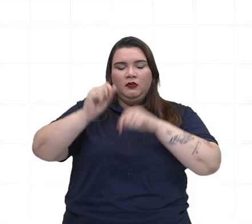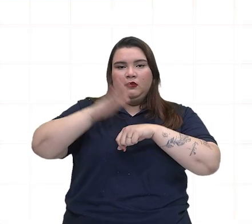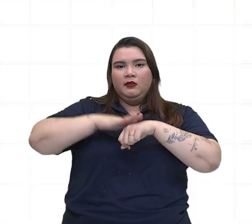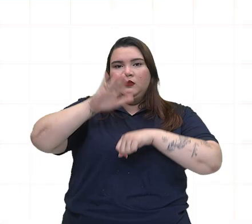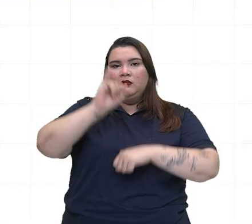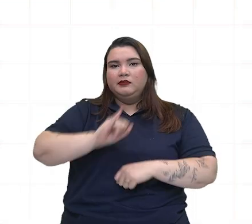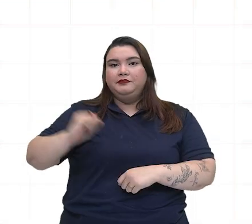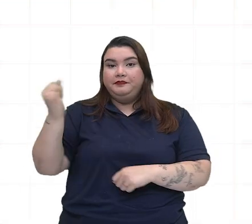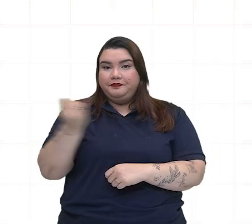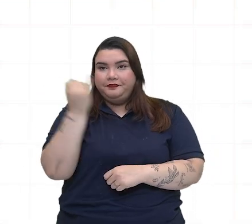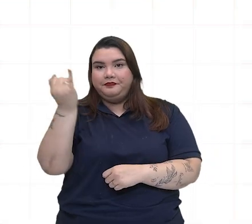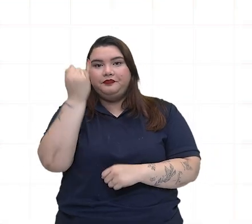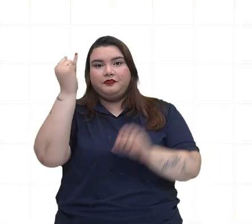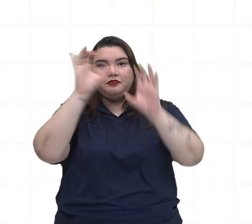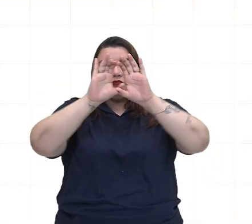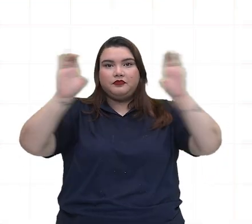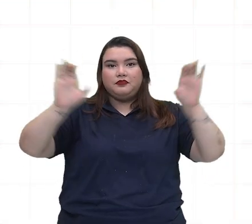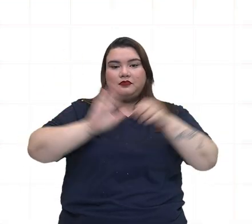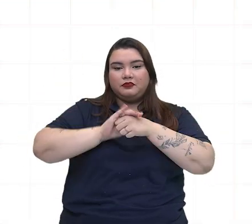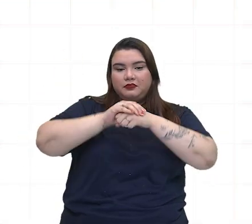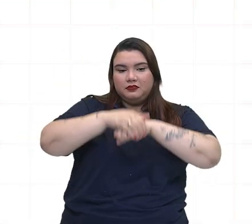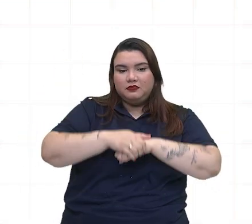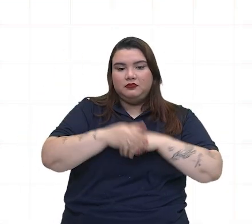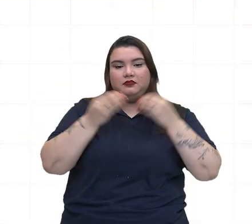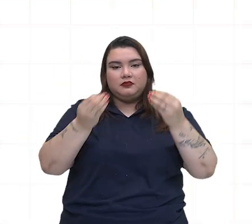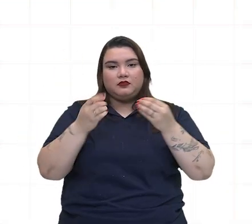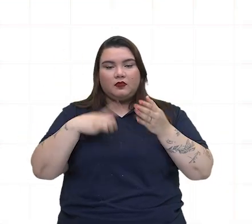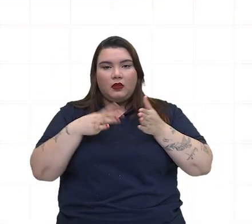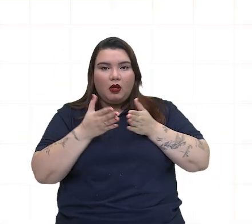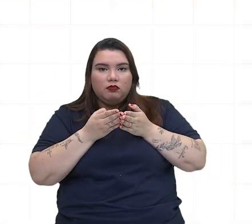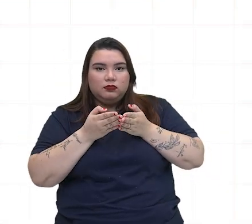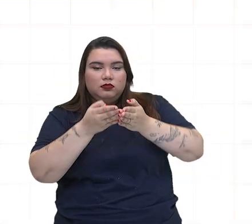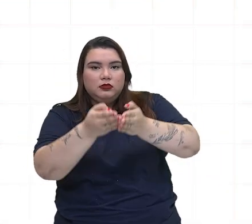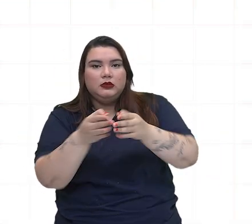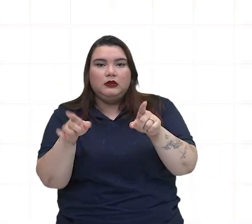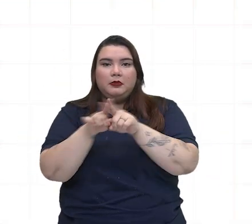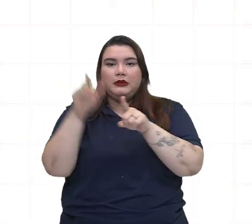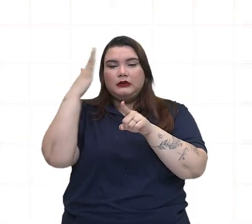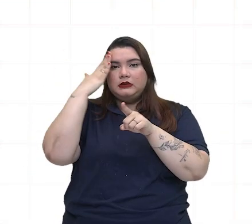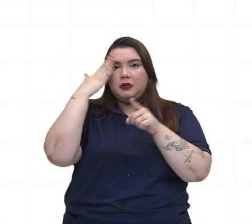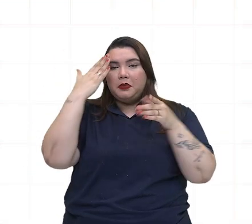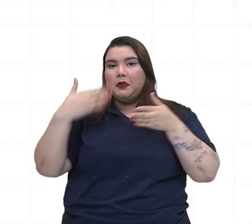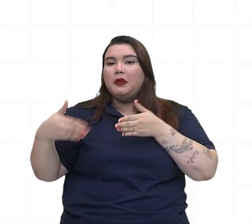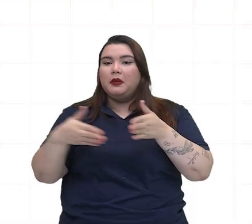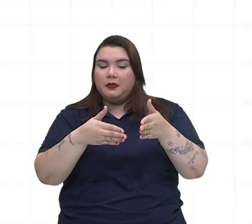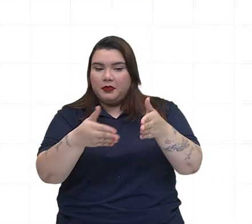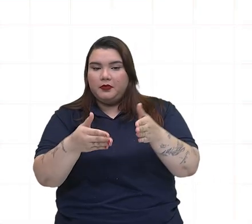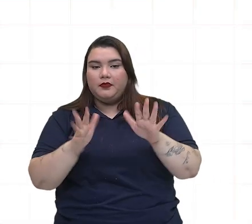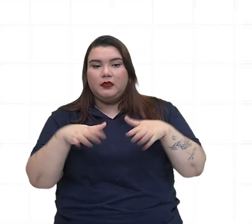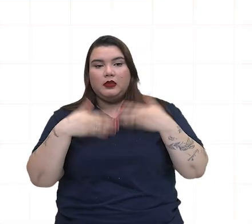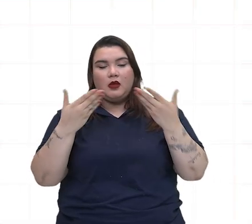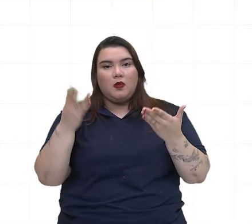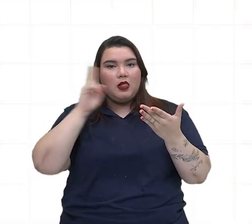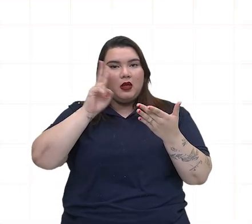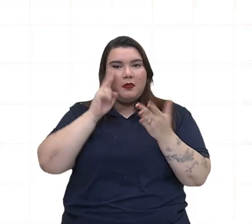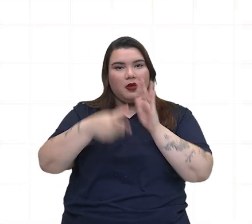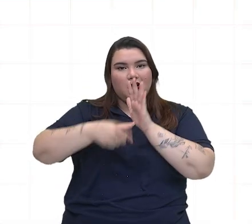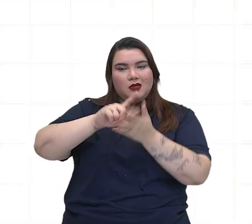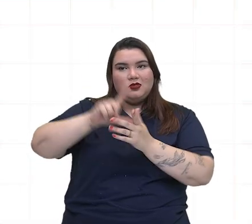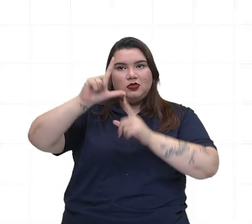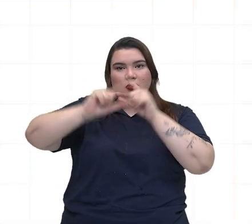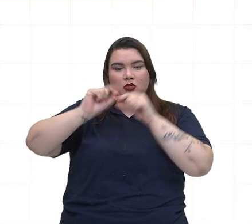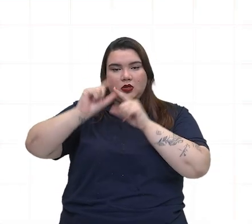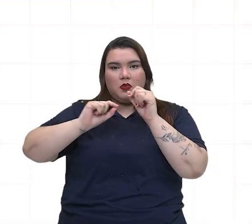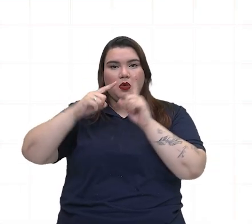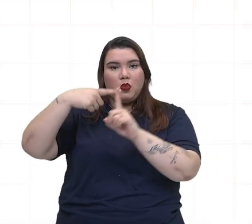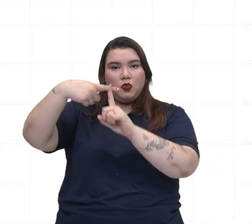mais importantes no céu noturno para navegação e orientação. Então, o Cruzeiro do Sul, ele pode